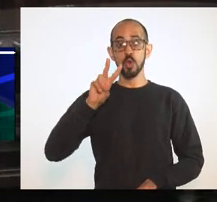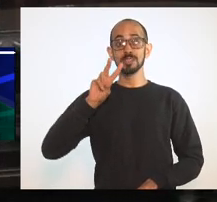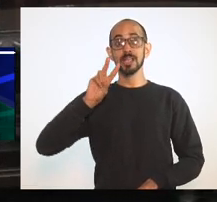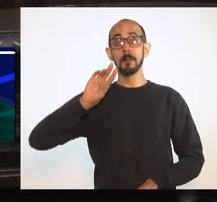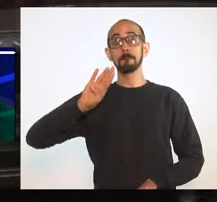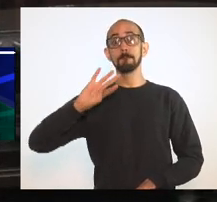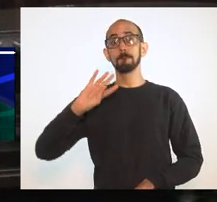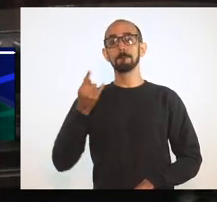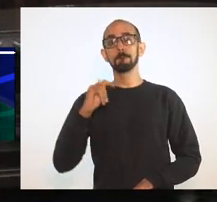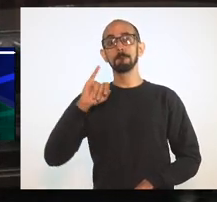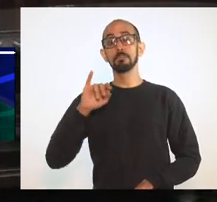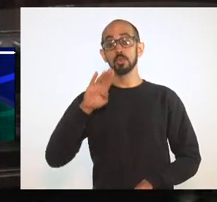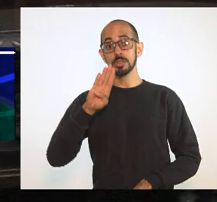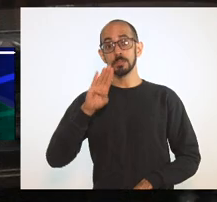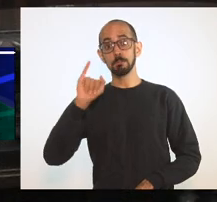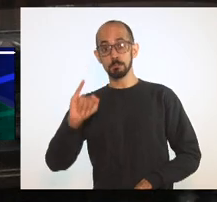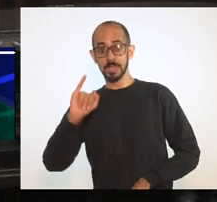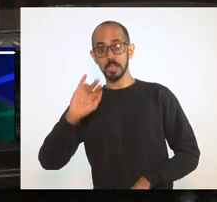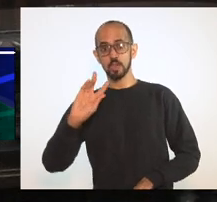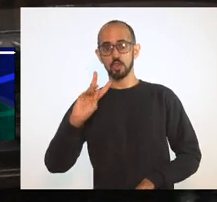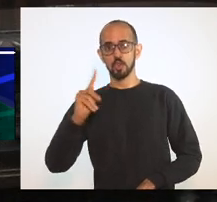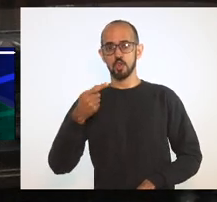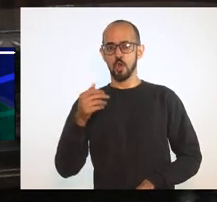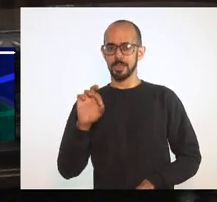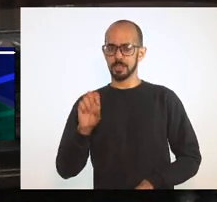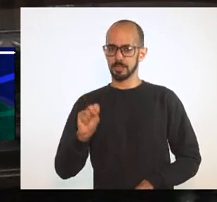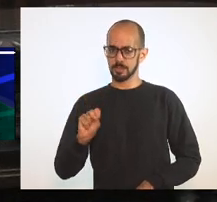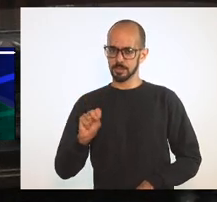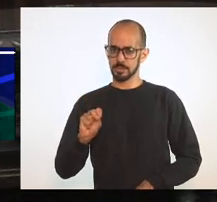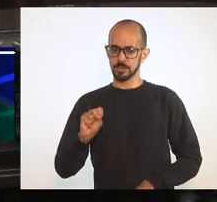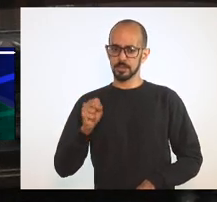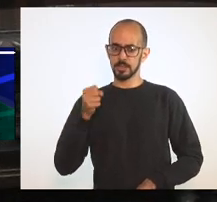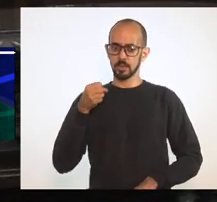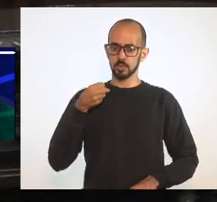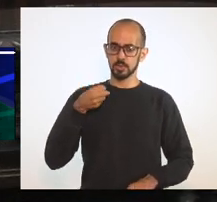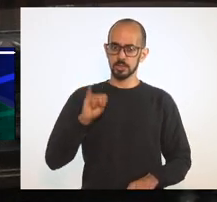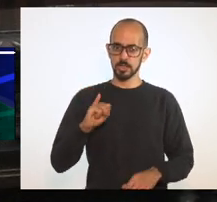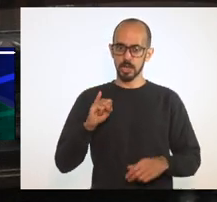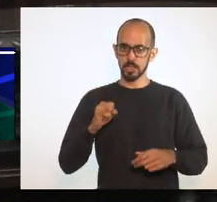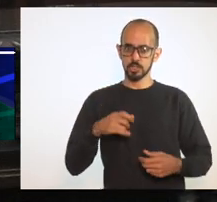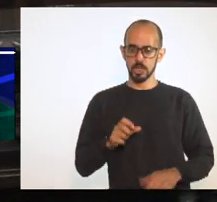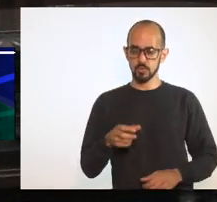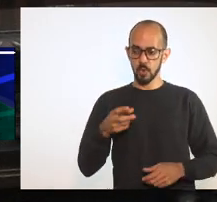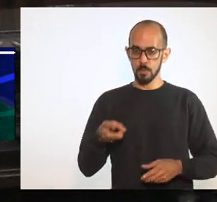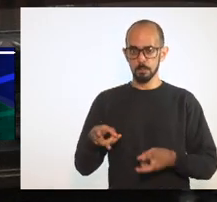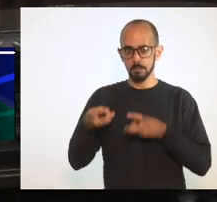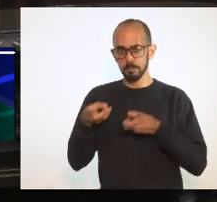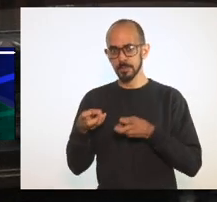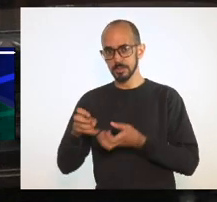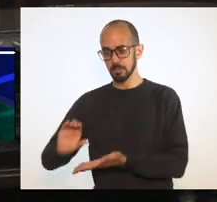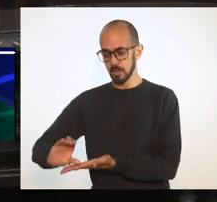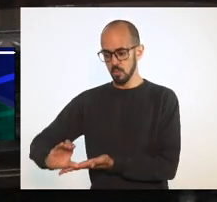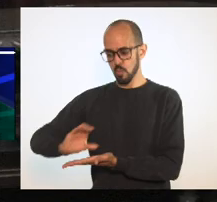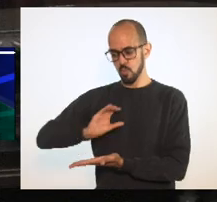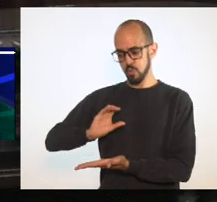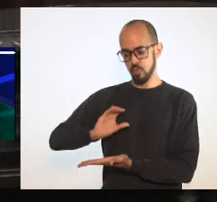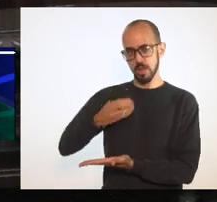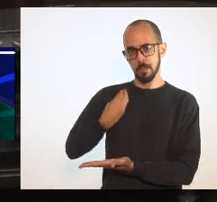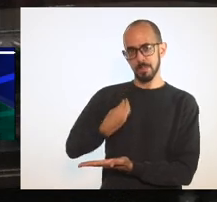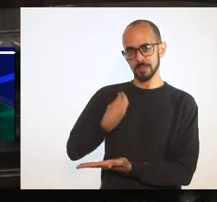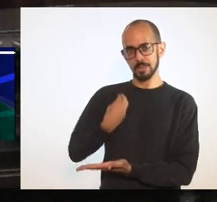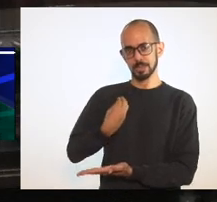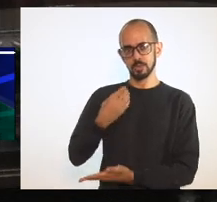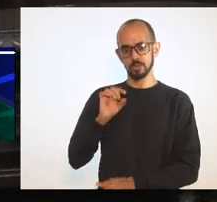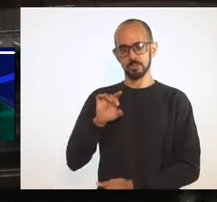2.144. Se a gente for levar em consideração, deputado Noel de Carvalho, que 2/3 dessa receita é participação especial,